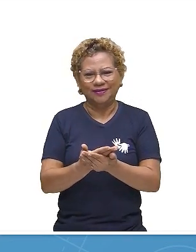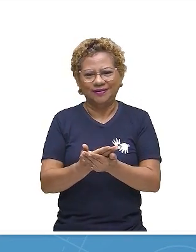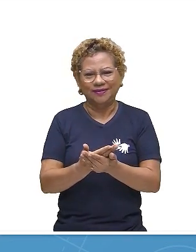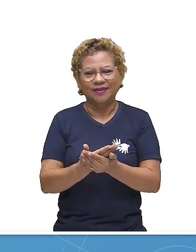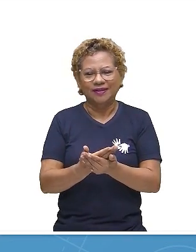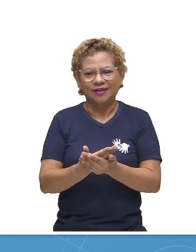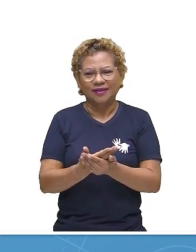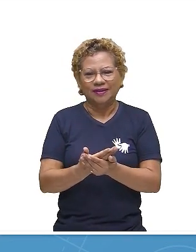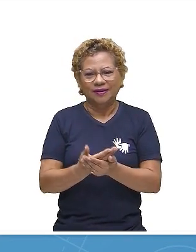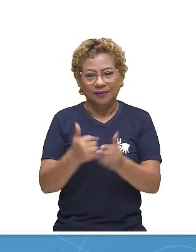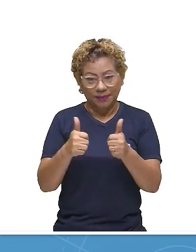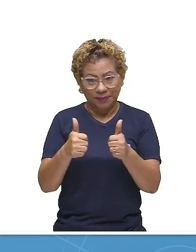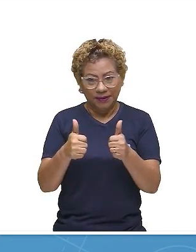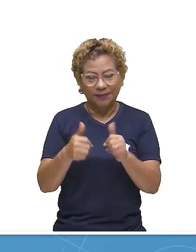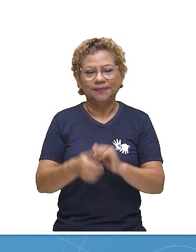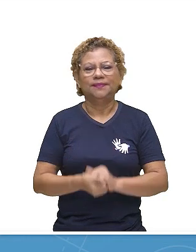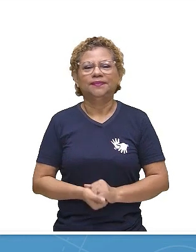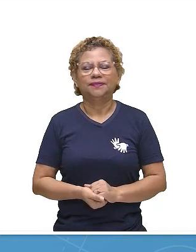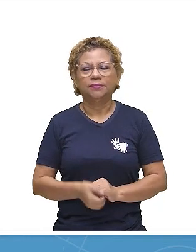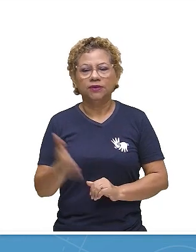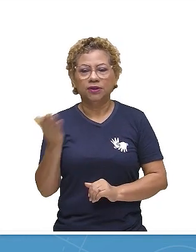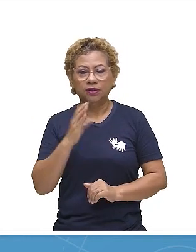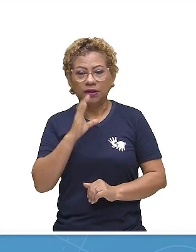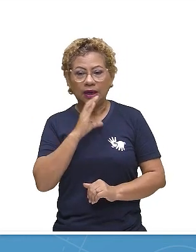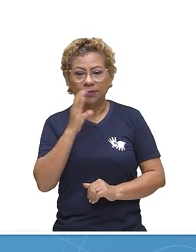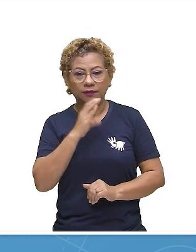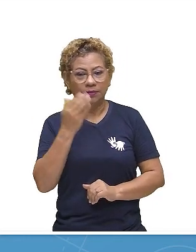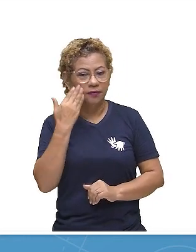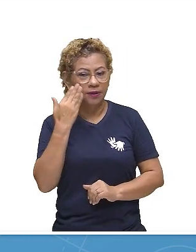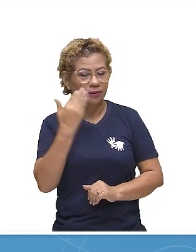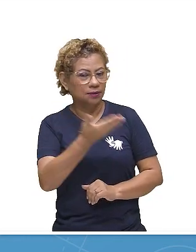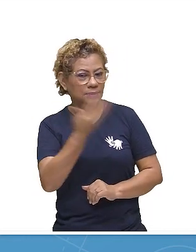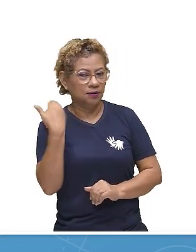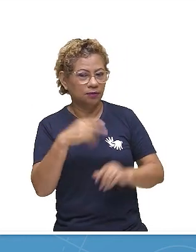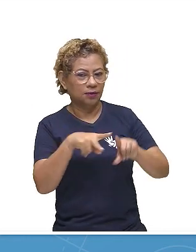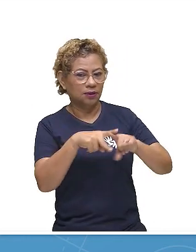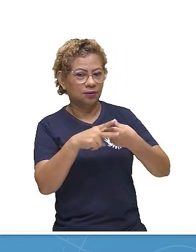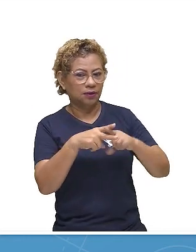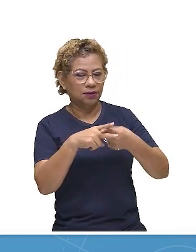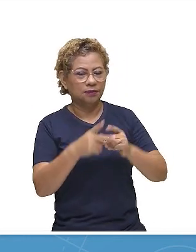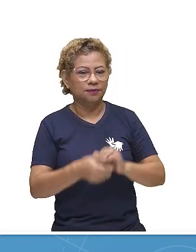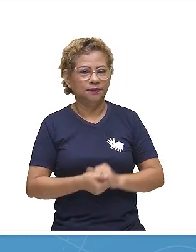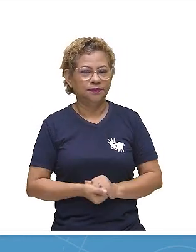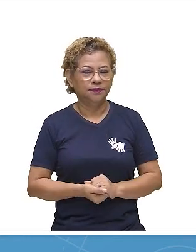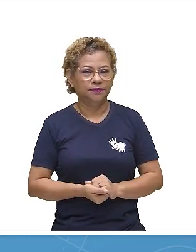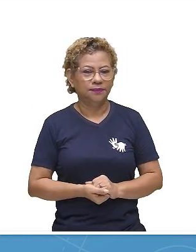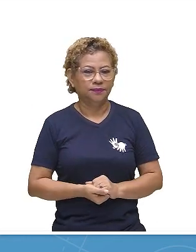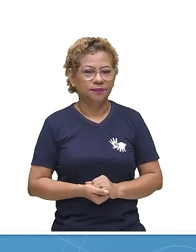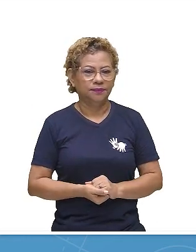nome de vocês, beleza? Vamos para a correção então das questões, pessoal, beleza? Muito bem.